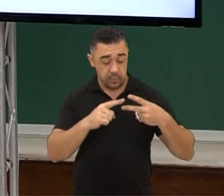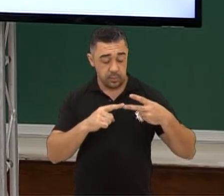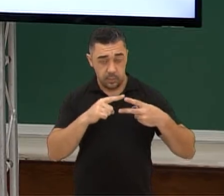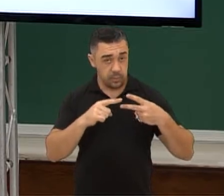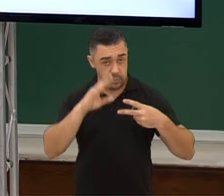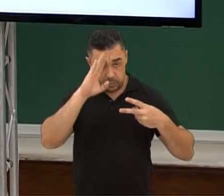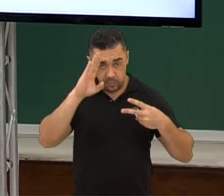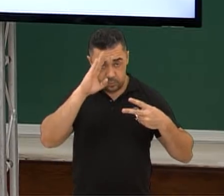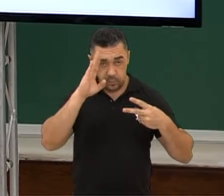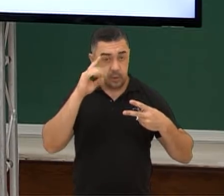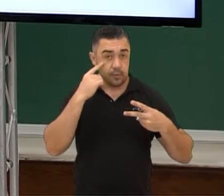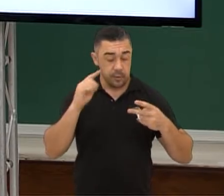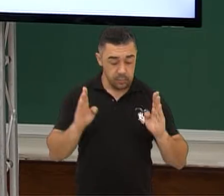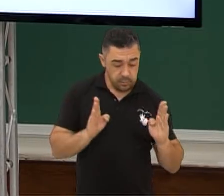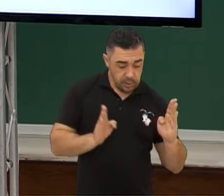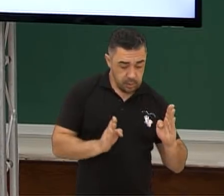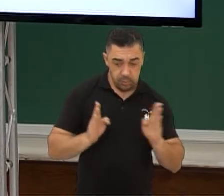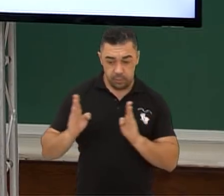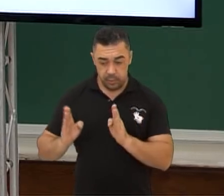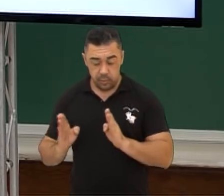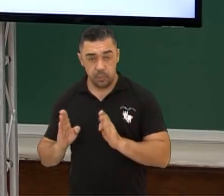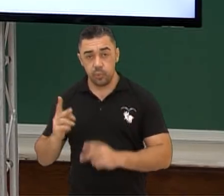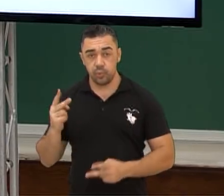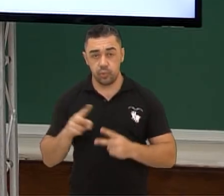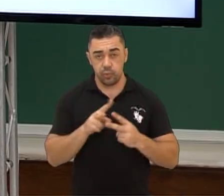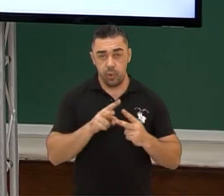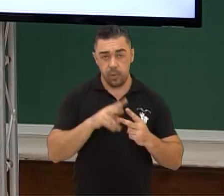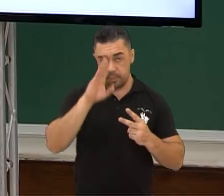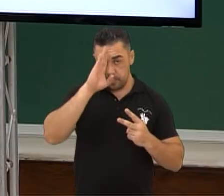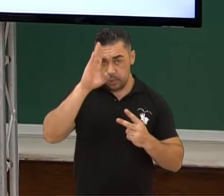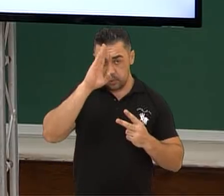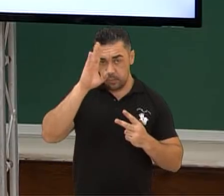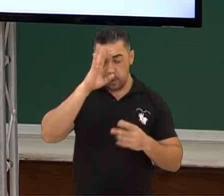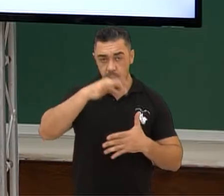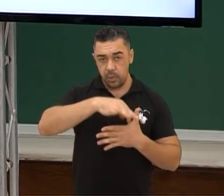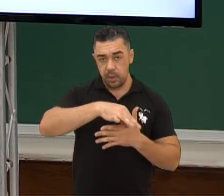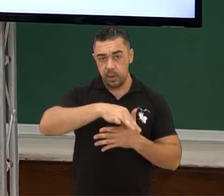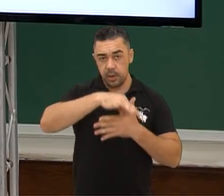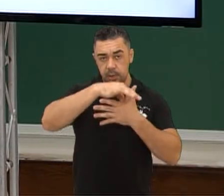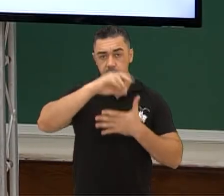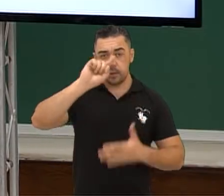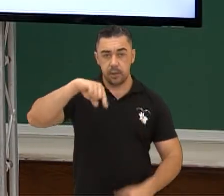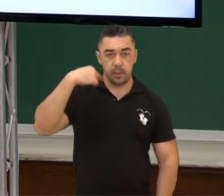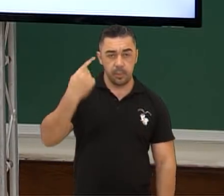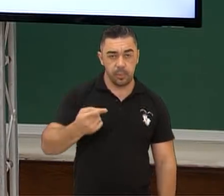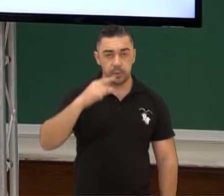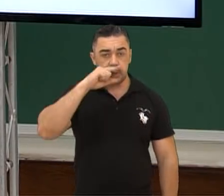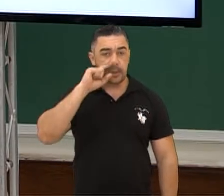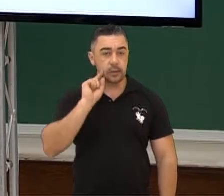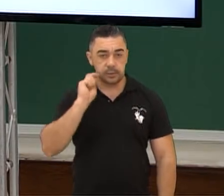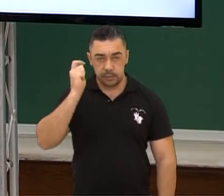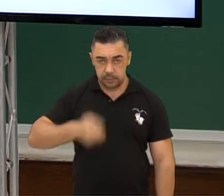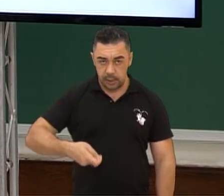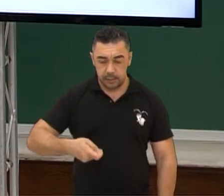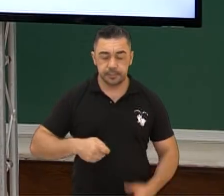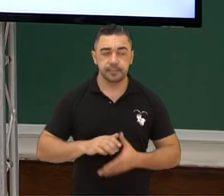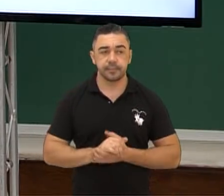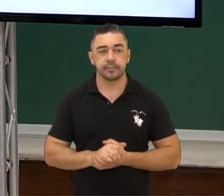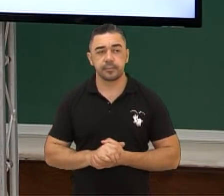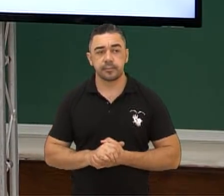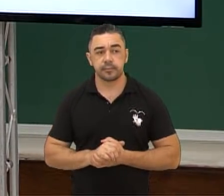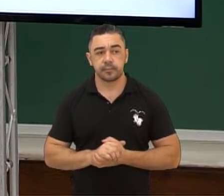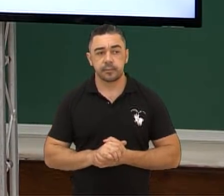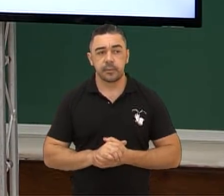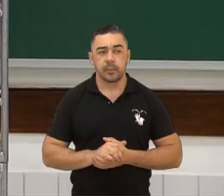quantidade de tempo que eles governaram. São os 2 principais líderes da União Soviética pós-Stalin, logo após o Stalin.